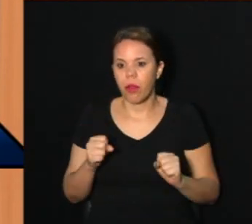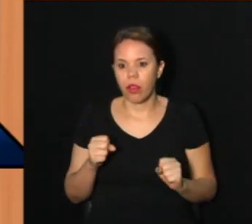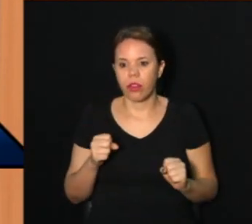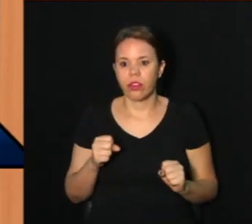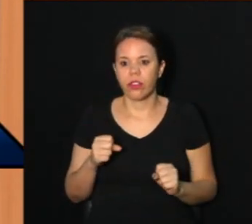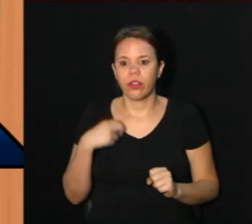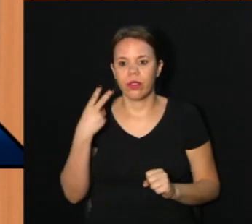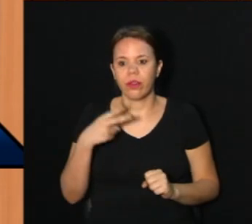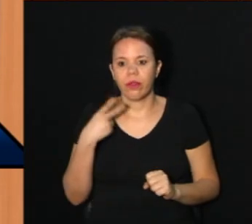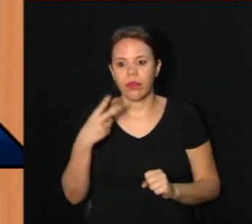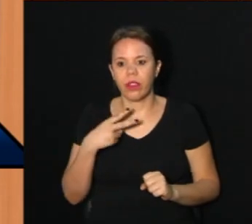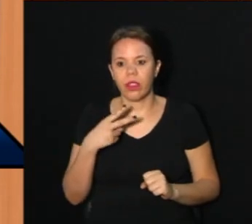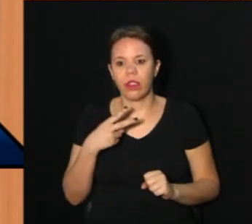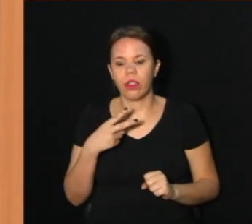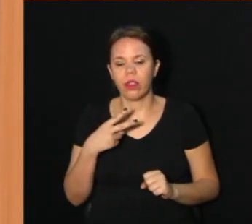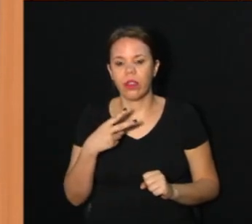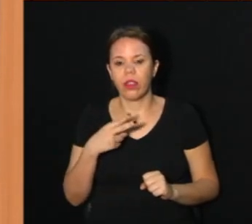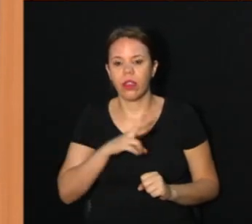Rossini.